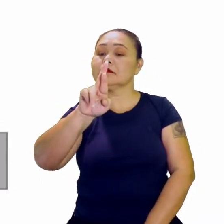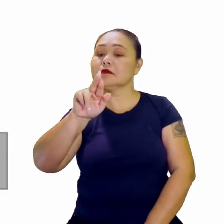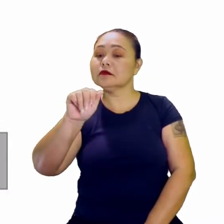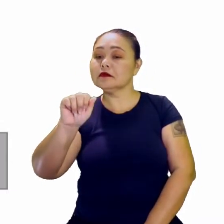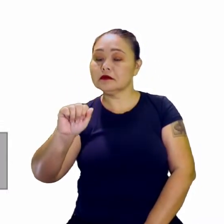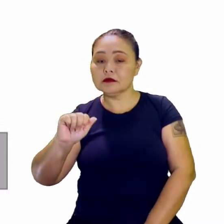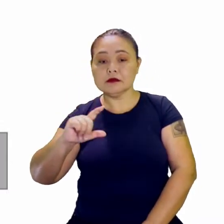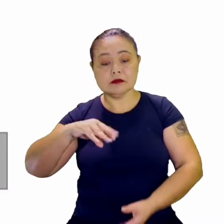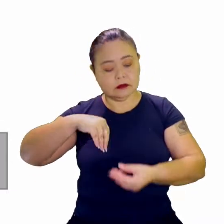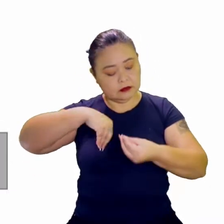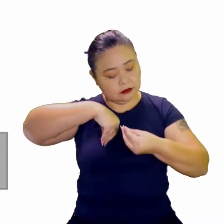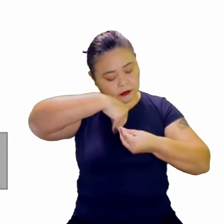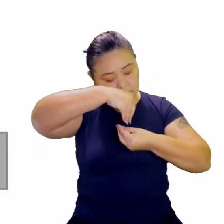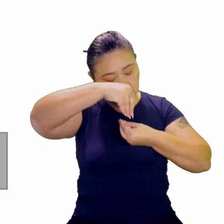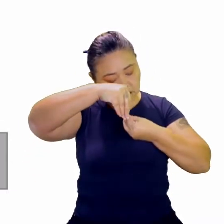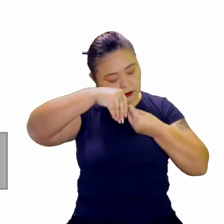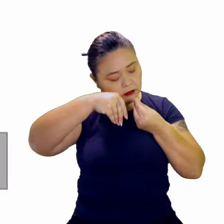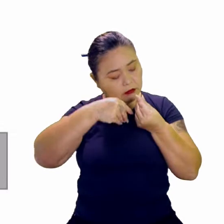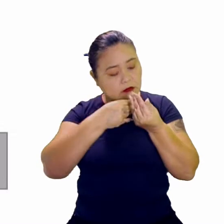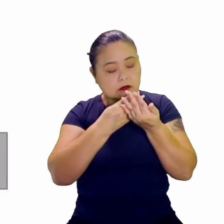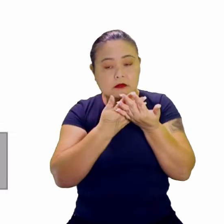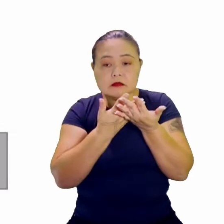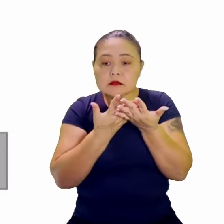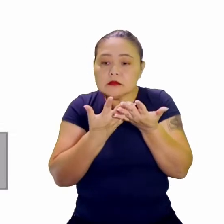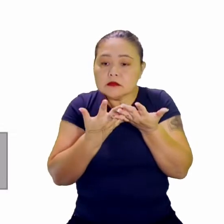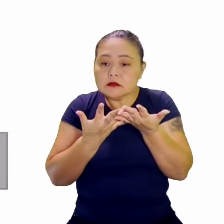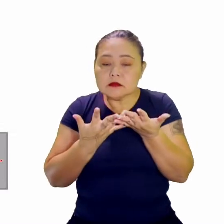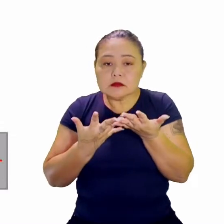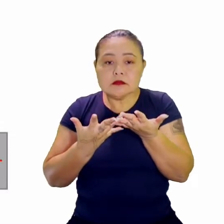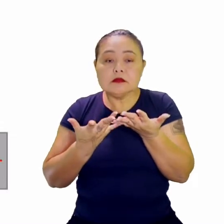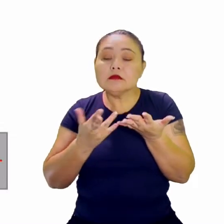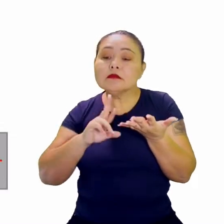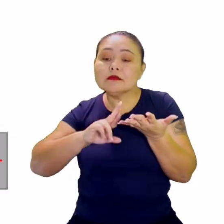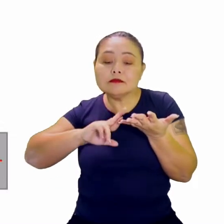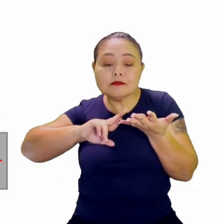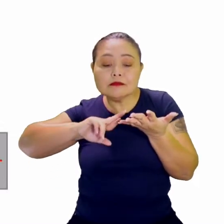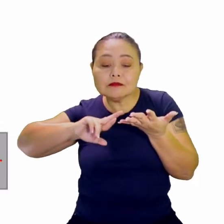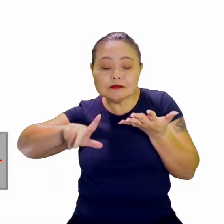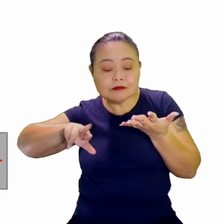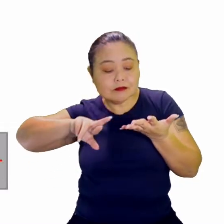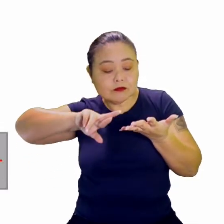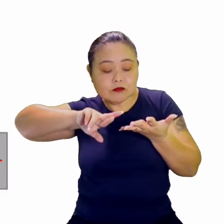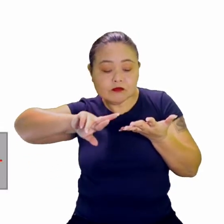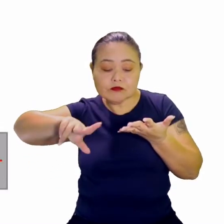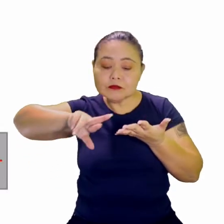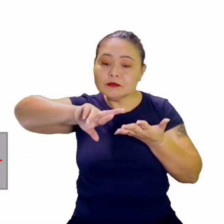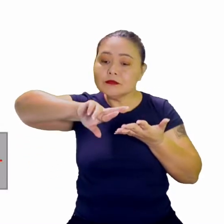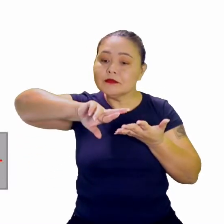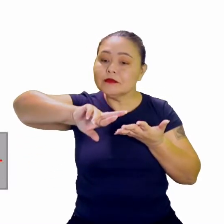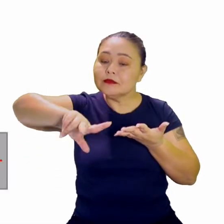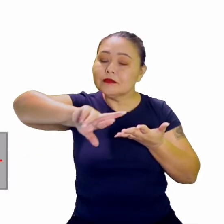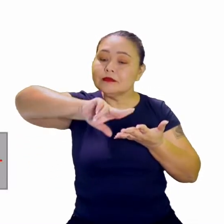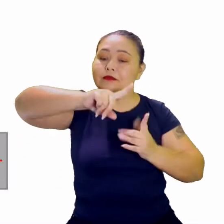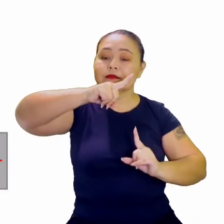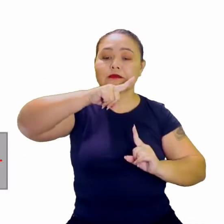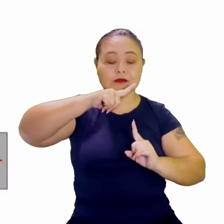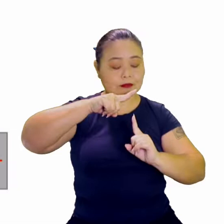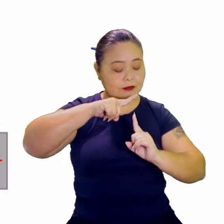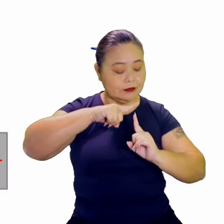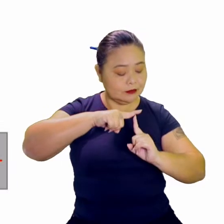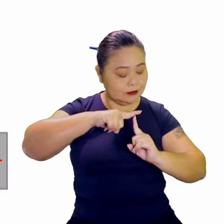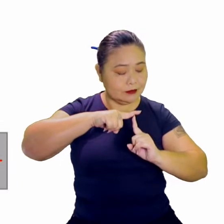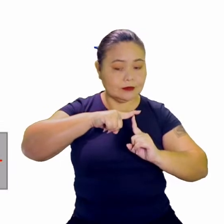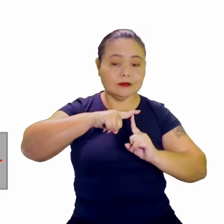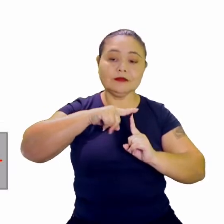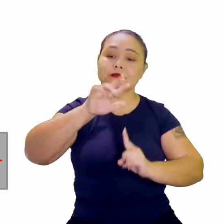forma homogênea, e aí eu vou ter também vários tipos de fibras musculares. Então, você vai olhar para